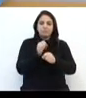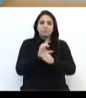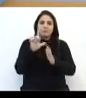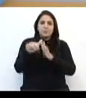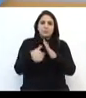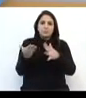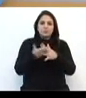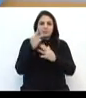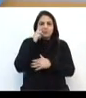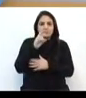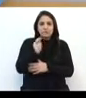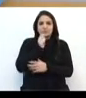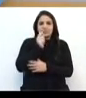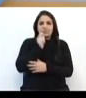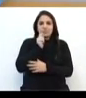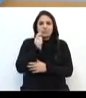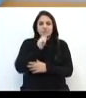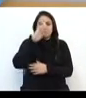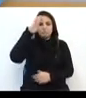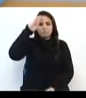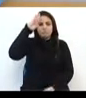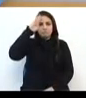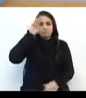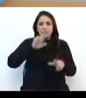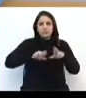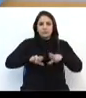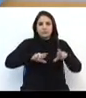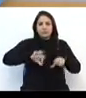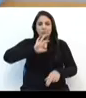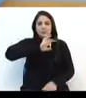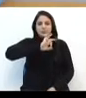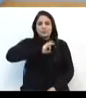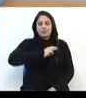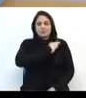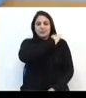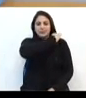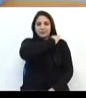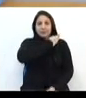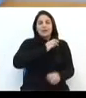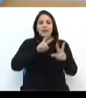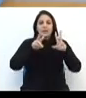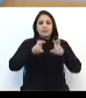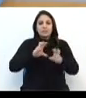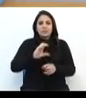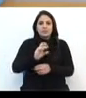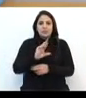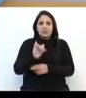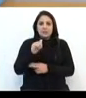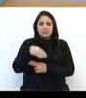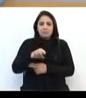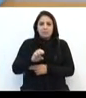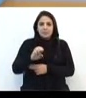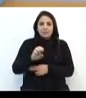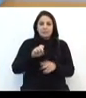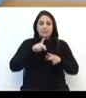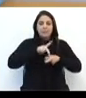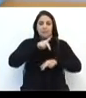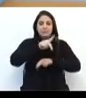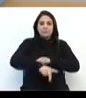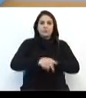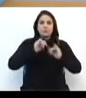você assiste uma entrevista com o comandante regional da Brigada Militar sobre a criminalidade em Passo Fundo. O Jornal